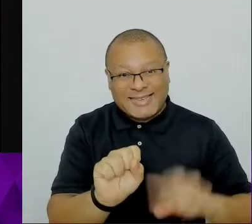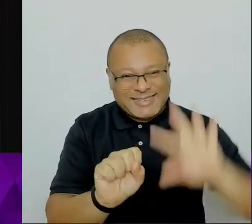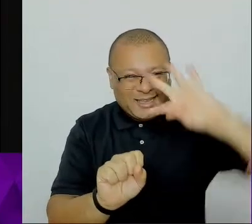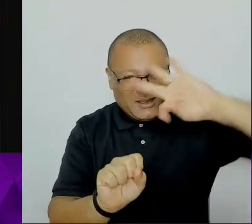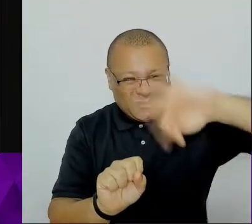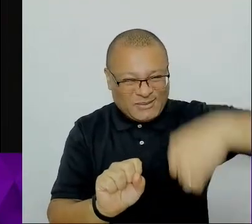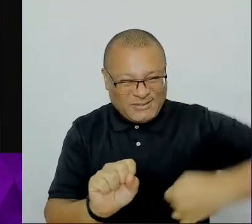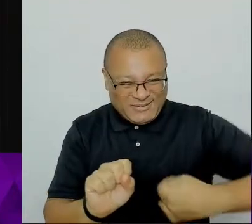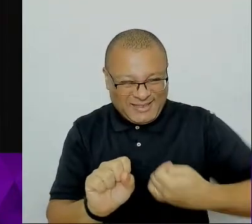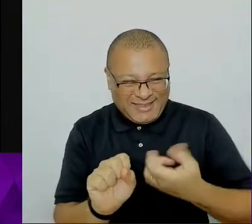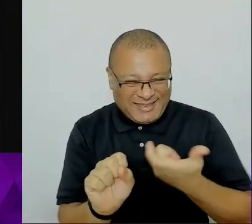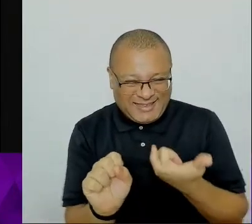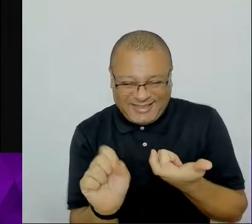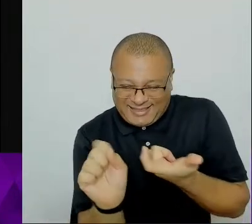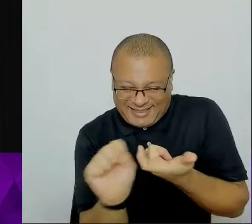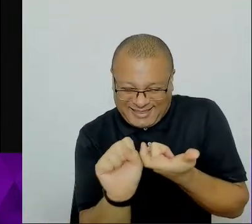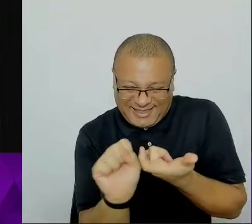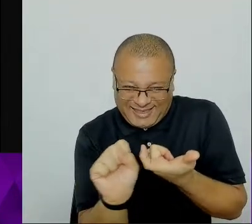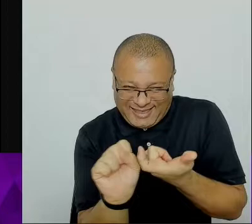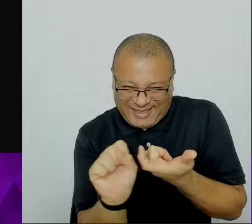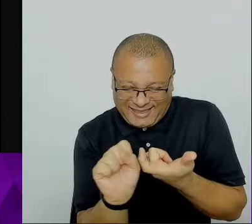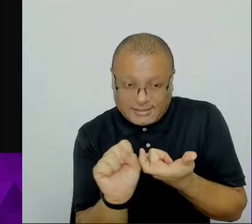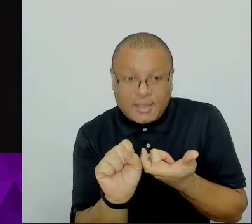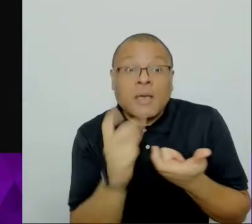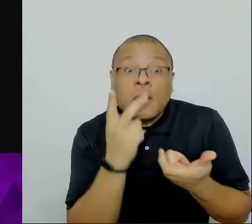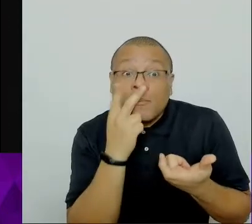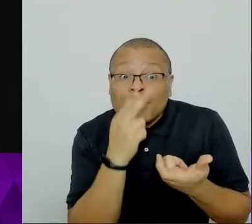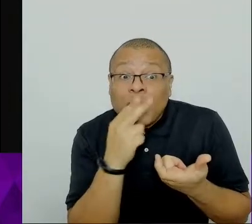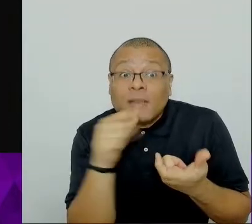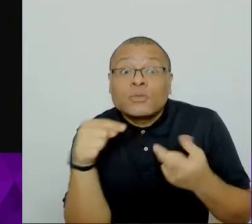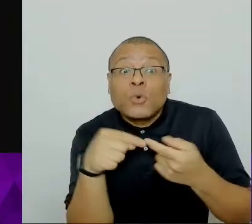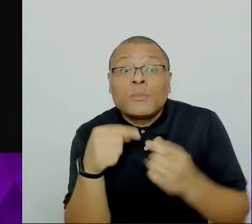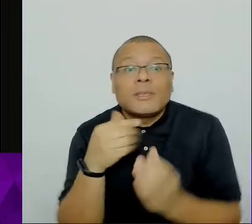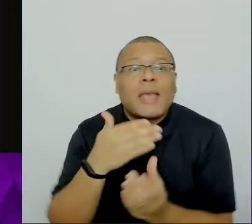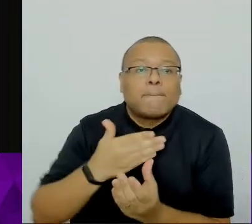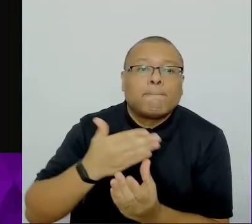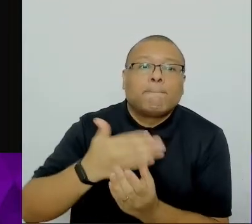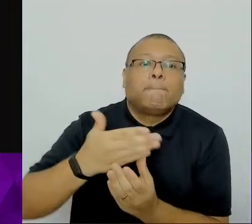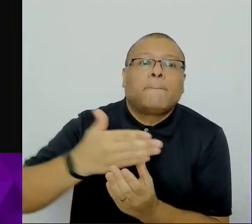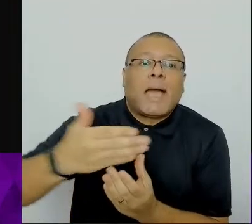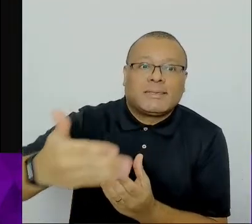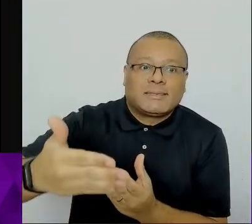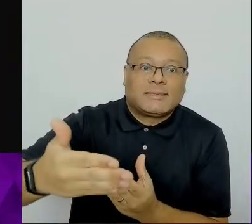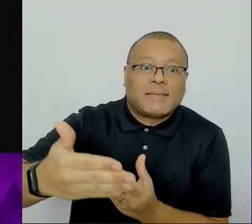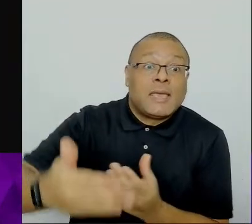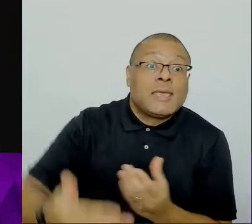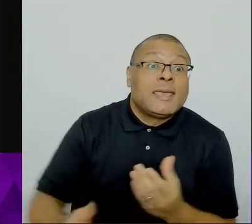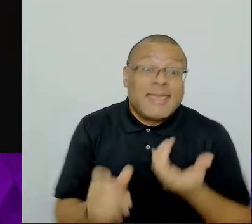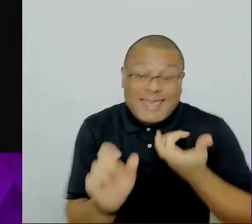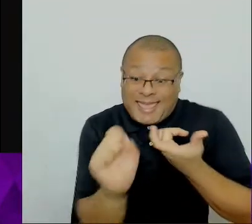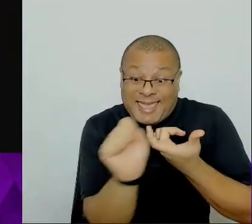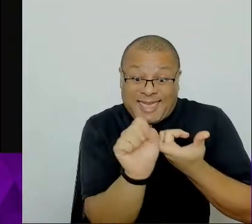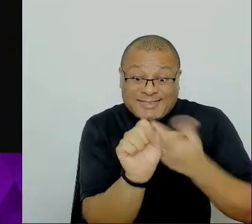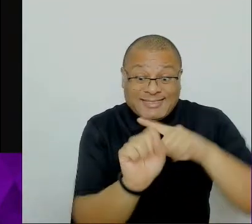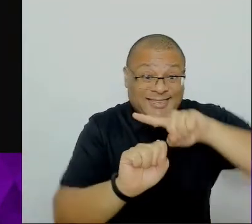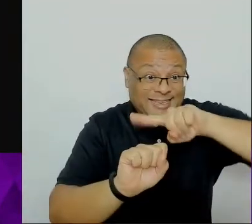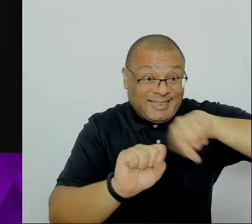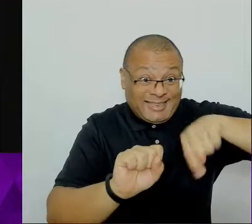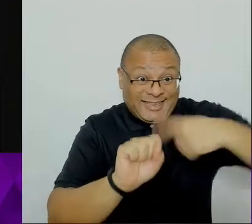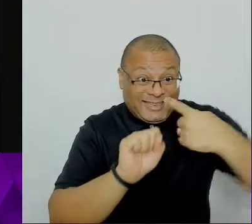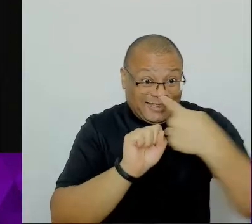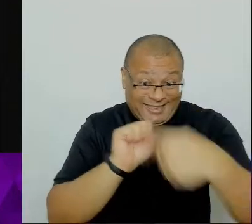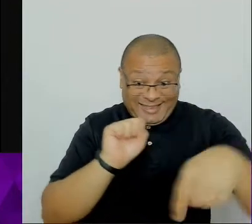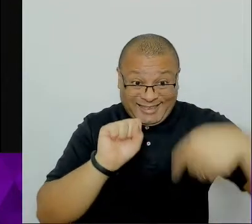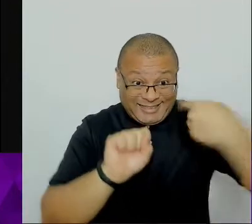estivesse acessando uma pasta. E quando eu coloco o identificador, eu estou buscando um recurso dentro daquela pasta. Então, sempre coloca